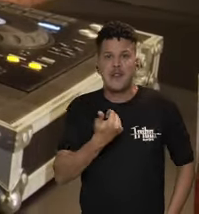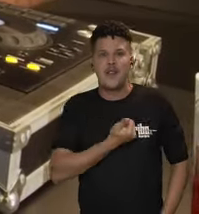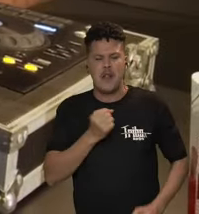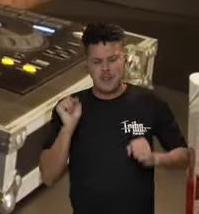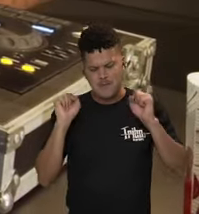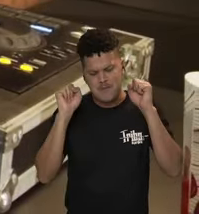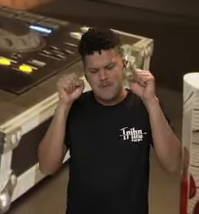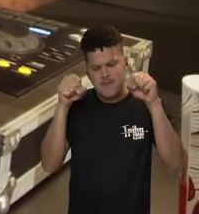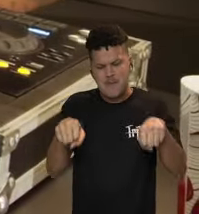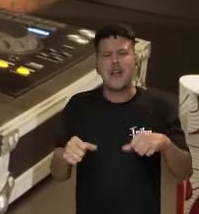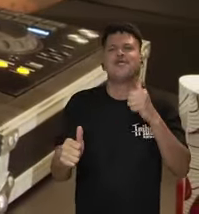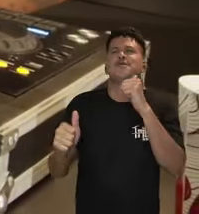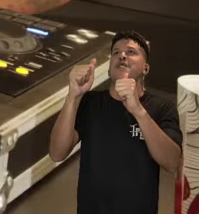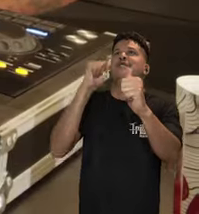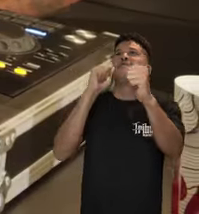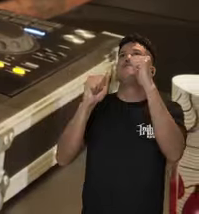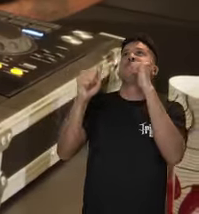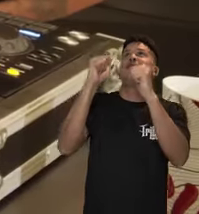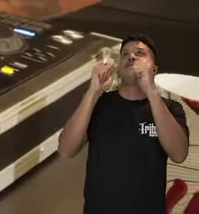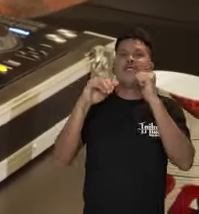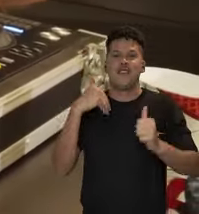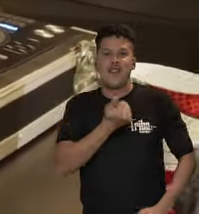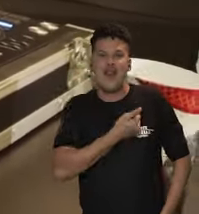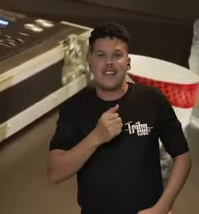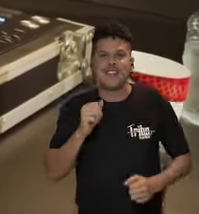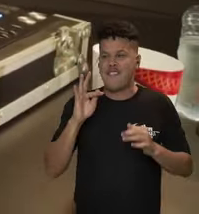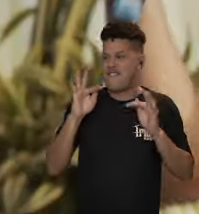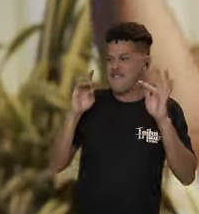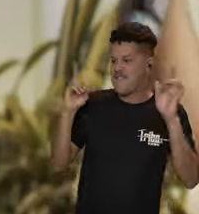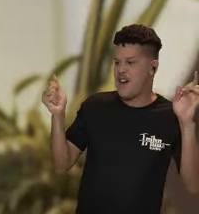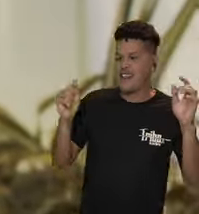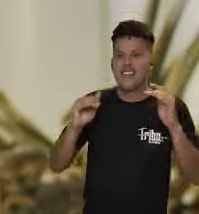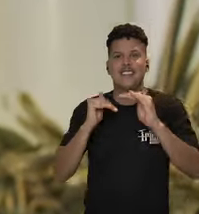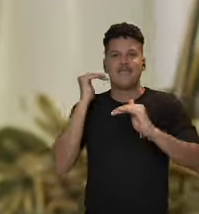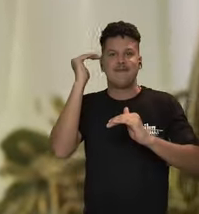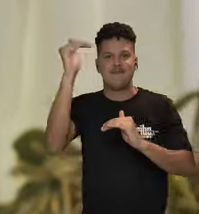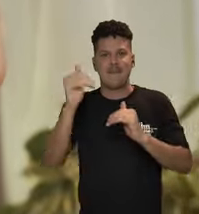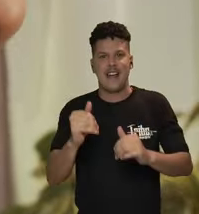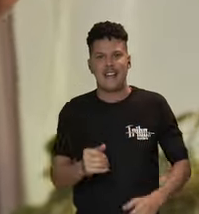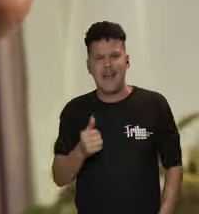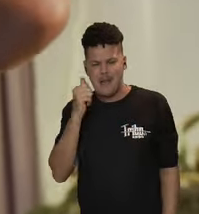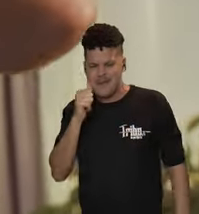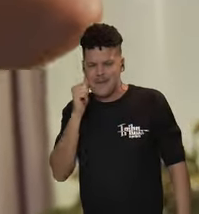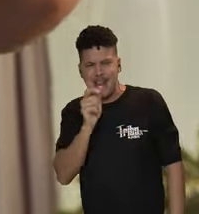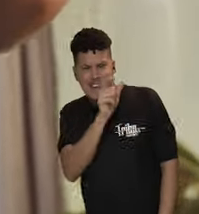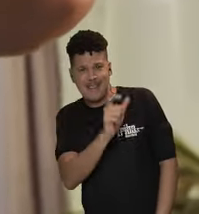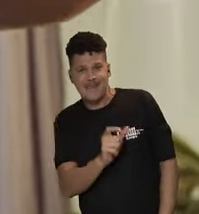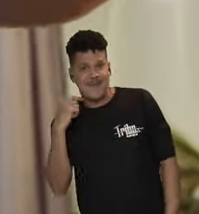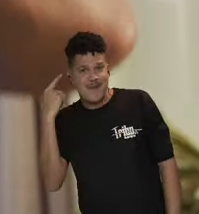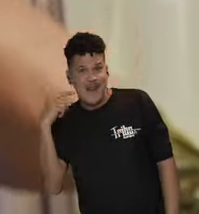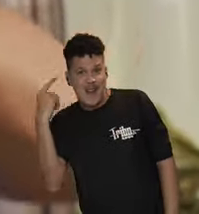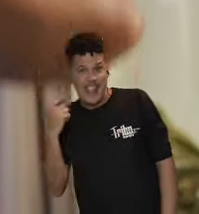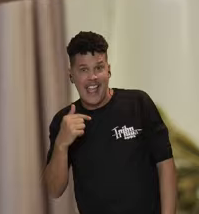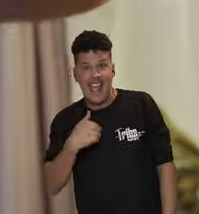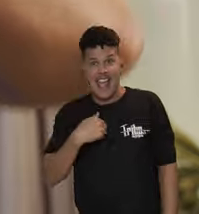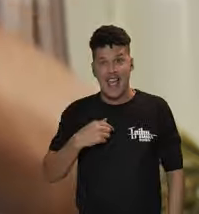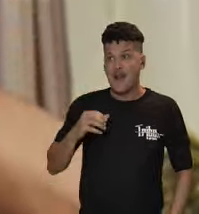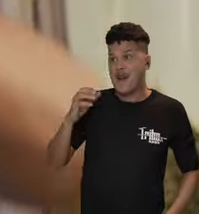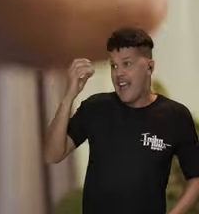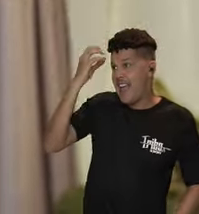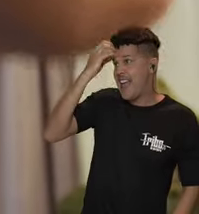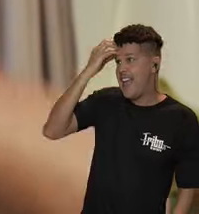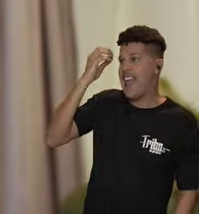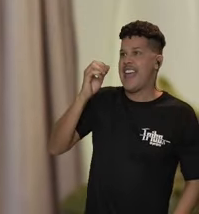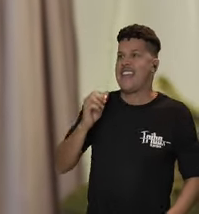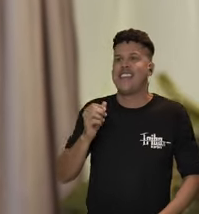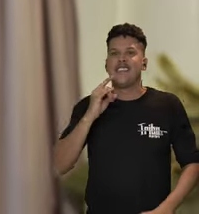pode, nós bebe. Nós é foda demais. Ela é maluca, eu sou o rei do virote. Meu